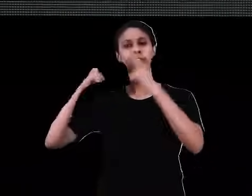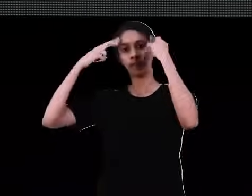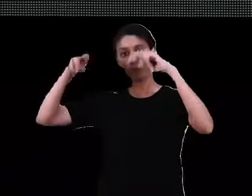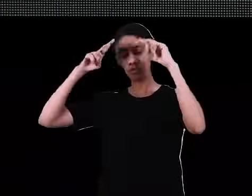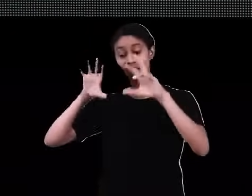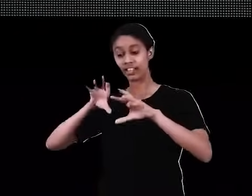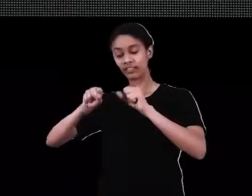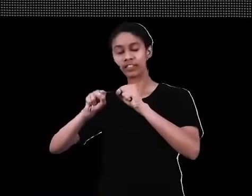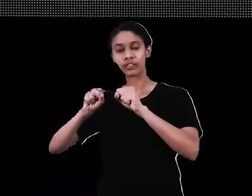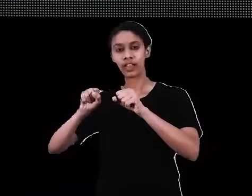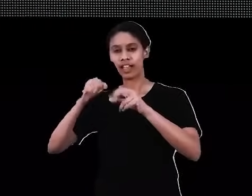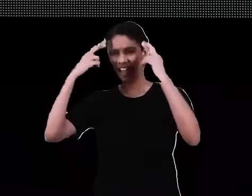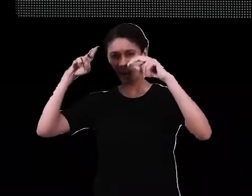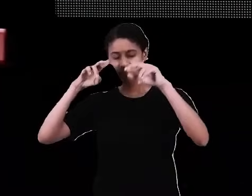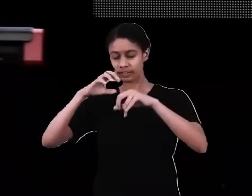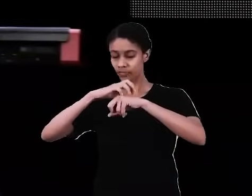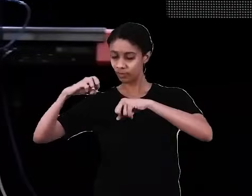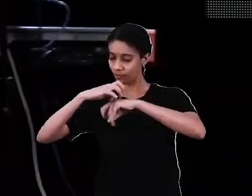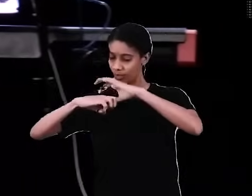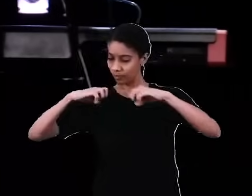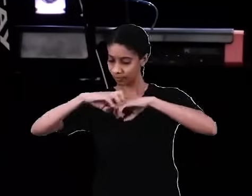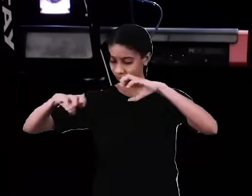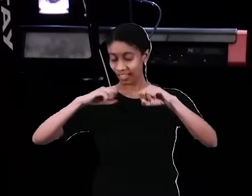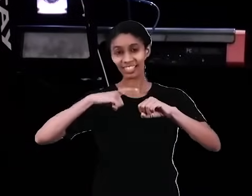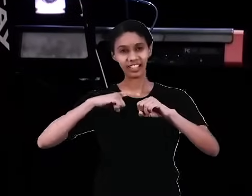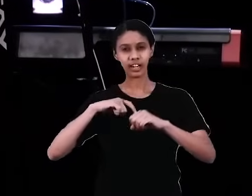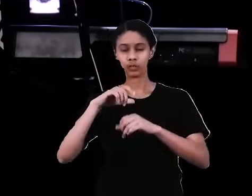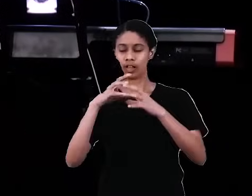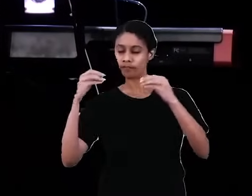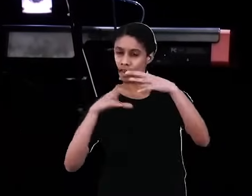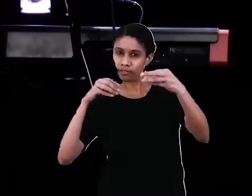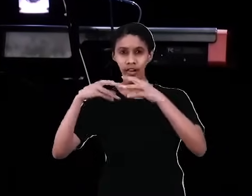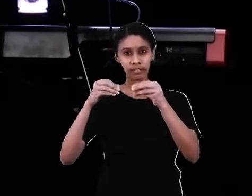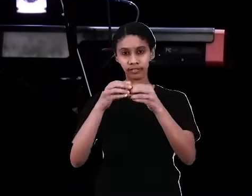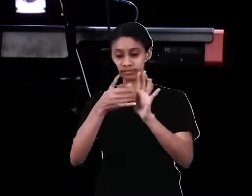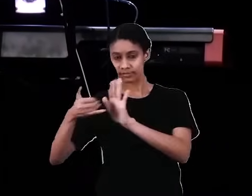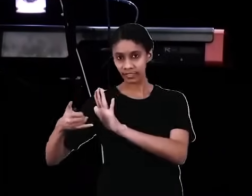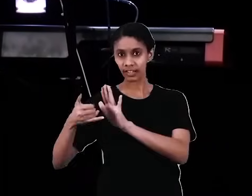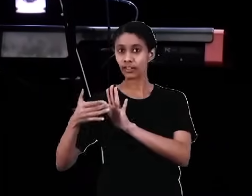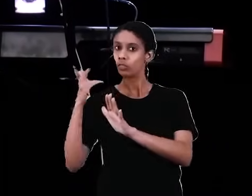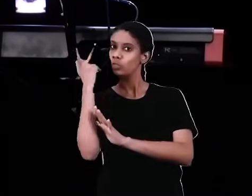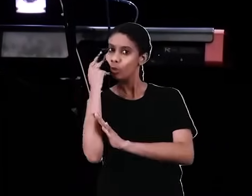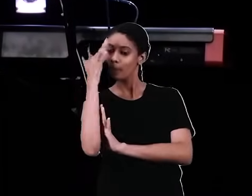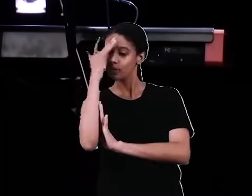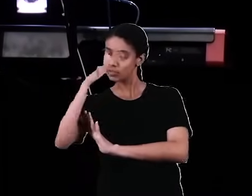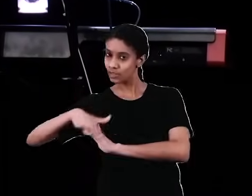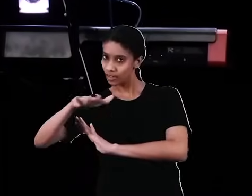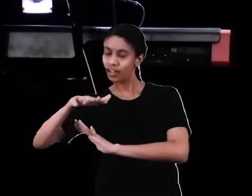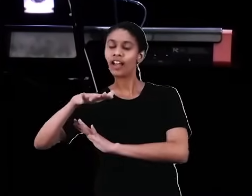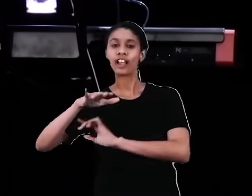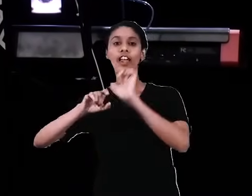do ano para aquele povo em que as pessoas normalmente eram mais generosas, propícias a ajudar.